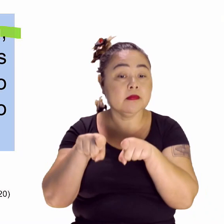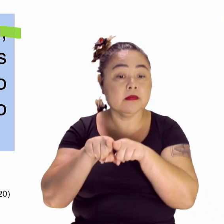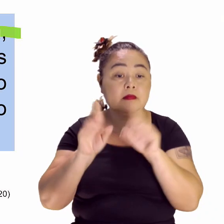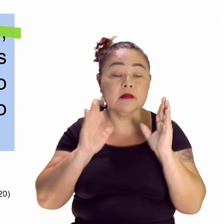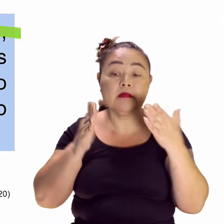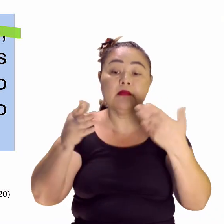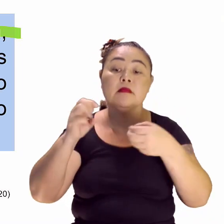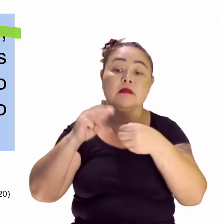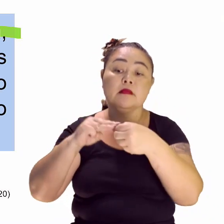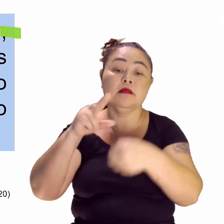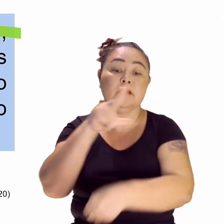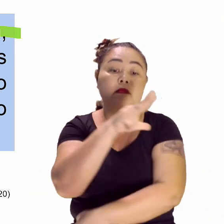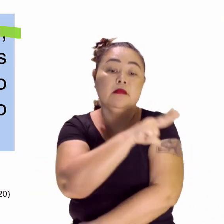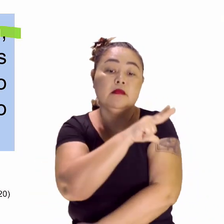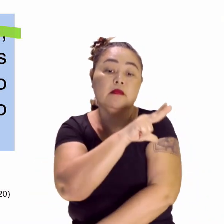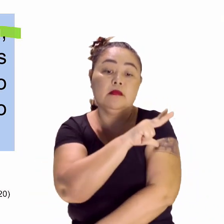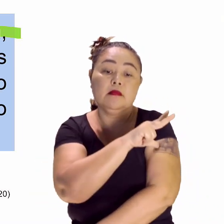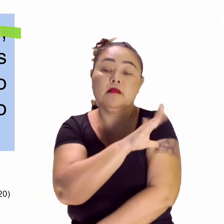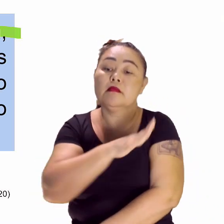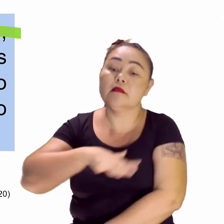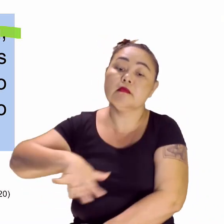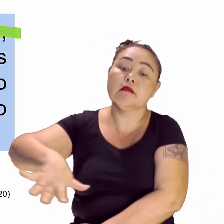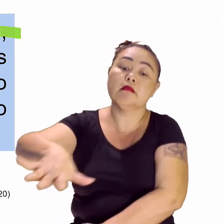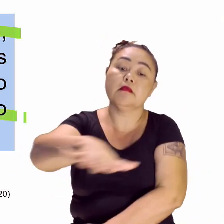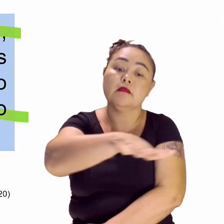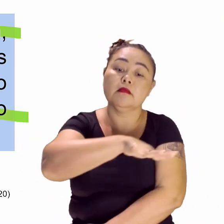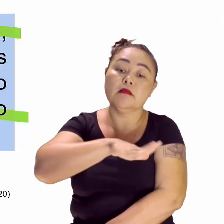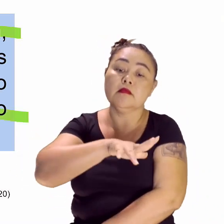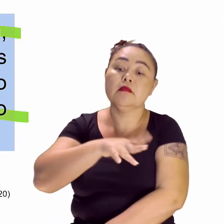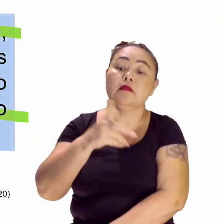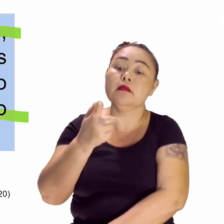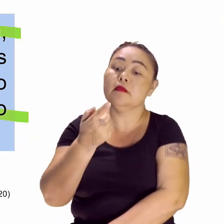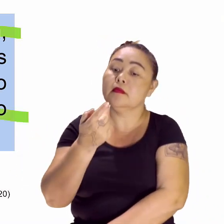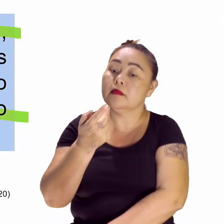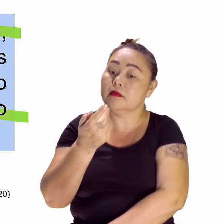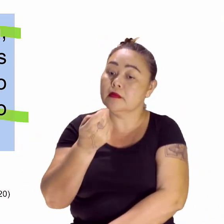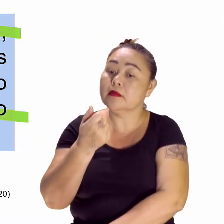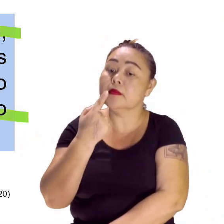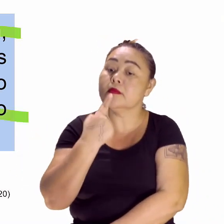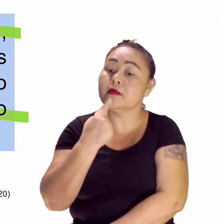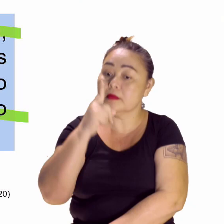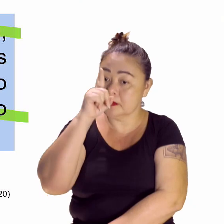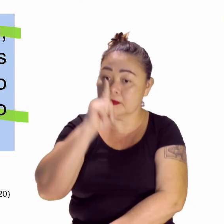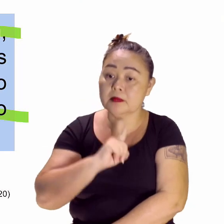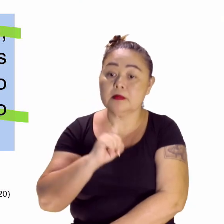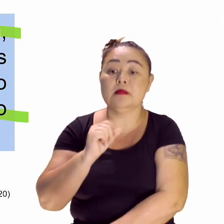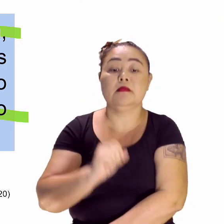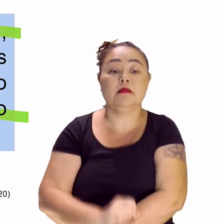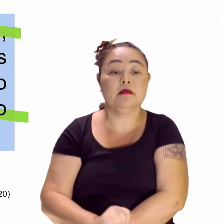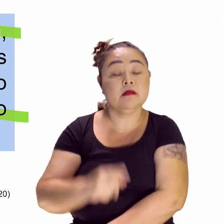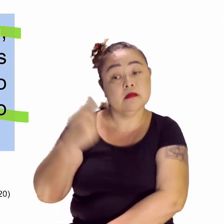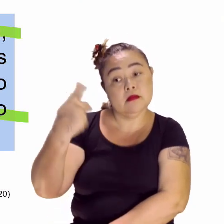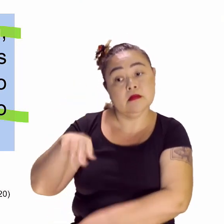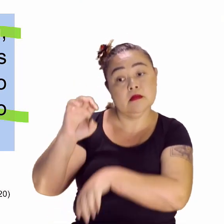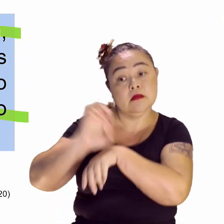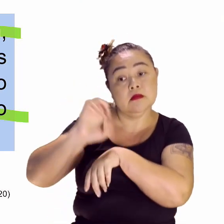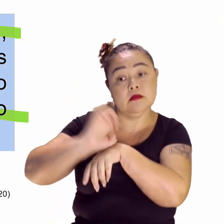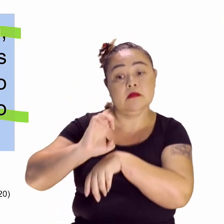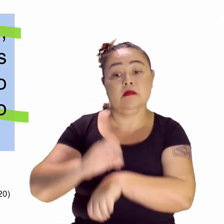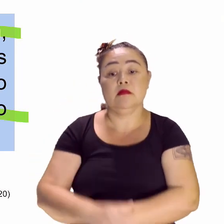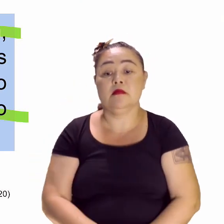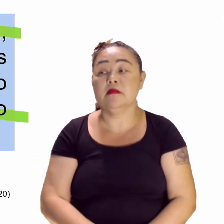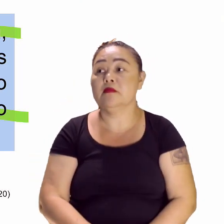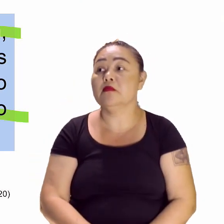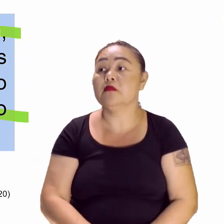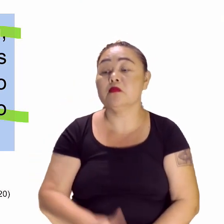o município de Vilhena com a maior como a maior produção de milho do nosso Estado Professor Jorge